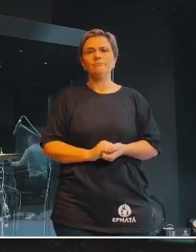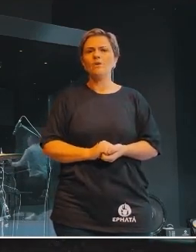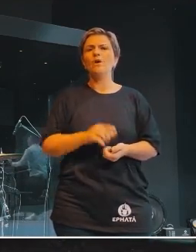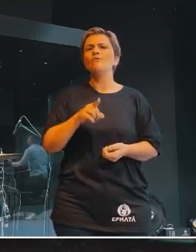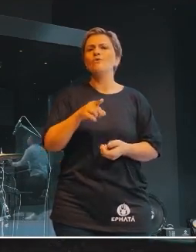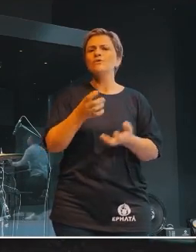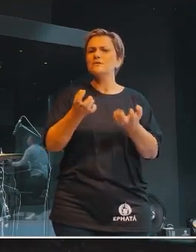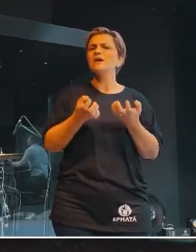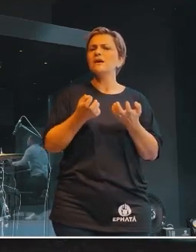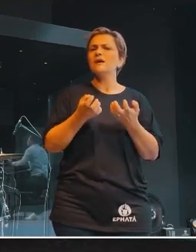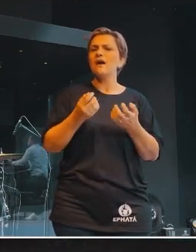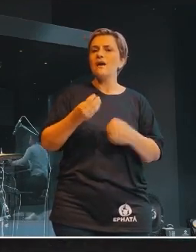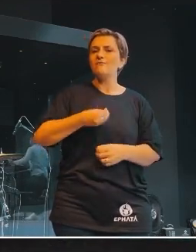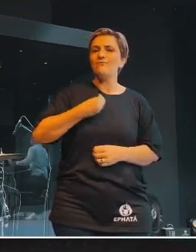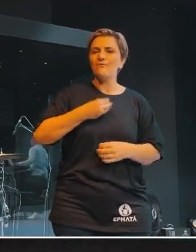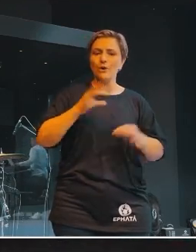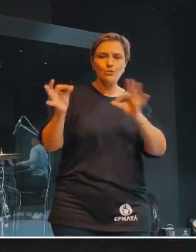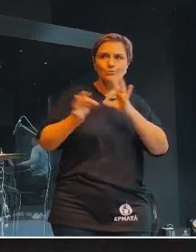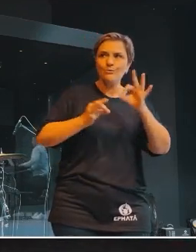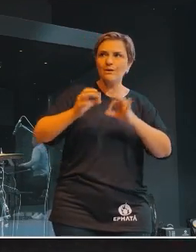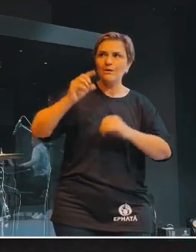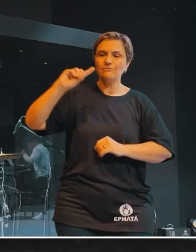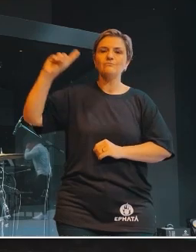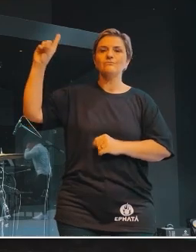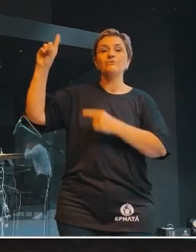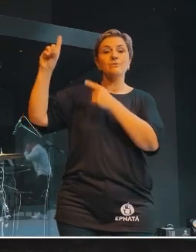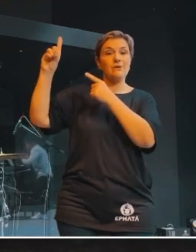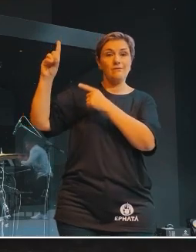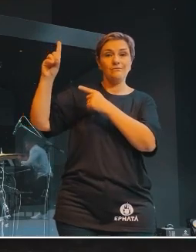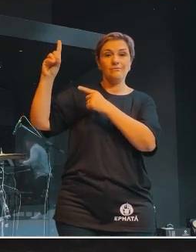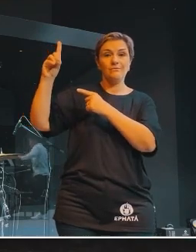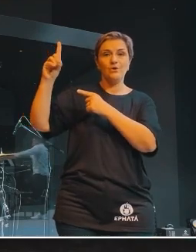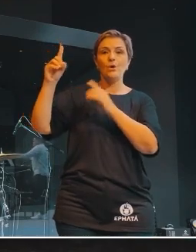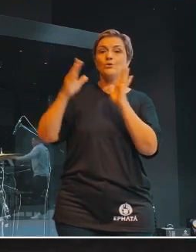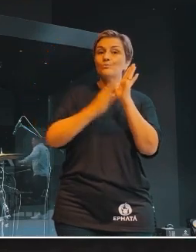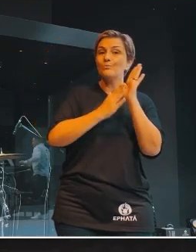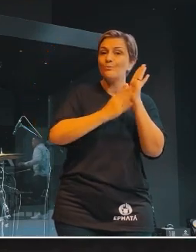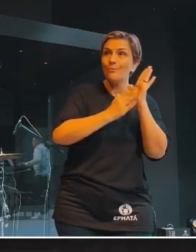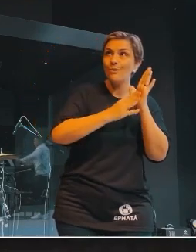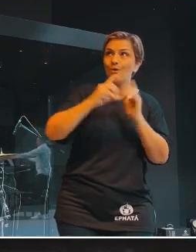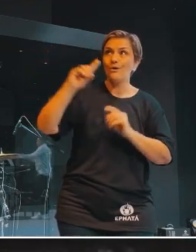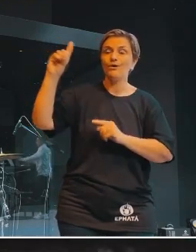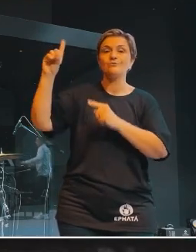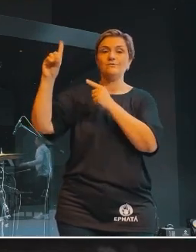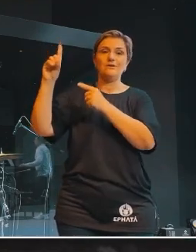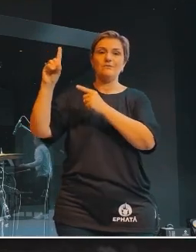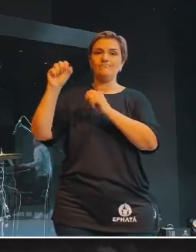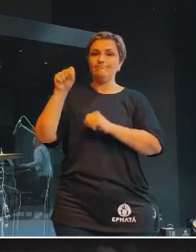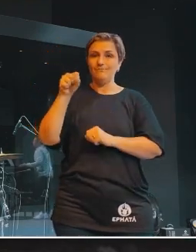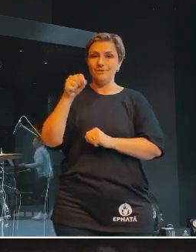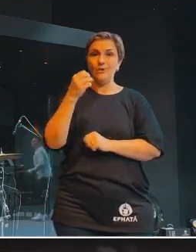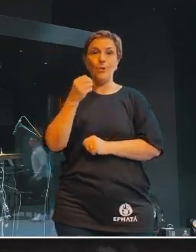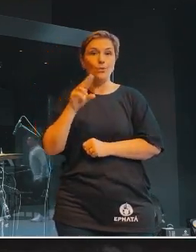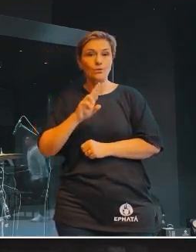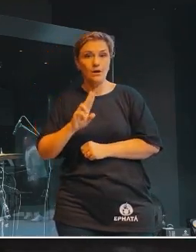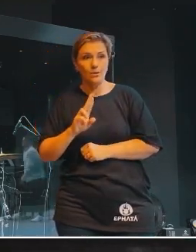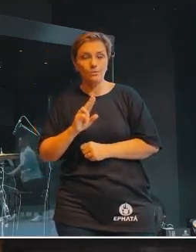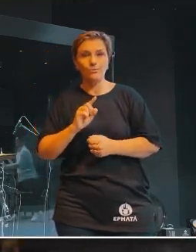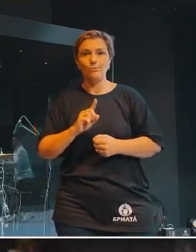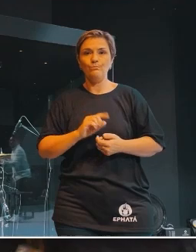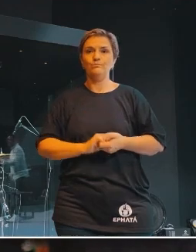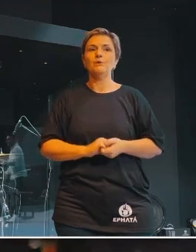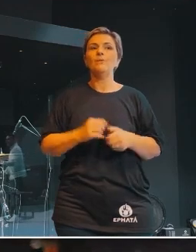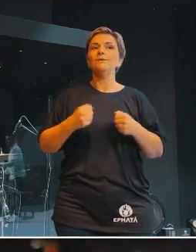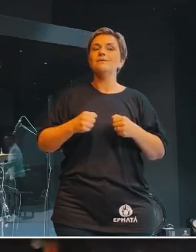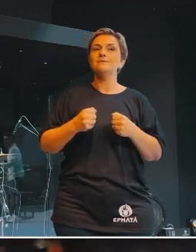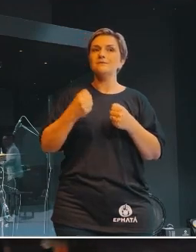Você quer viver os planos de Deus? Você quer viver os propósitos de Deus? Sim ou não? Então você precisa